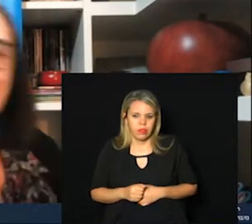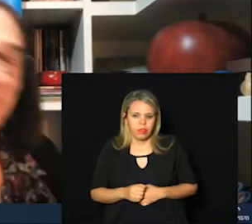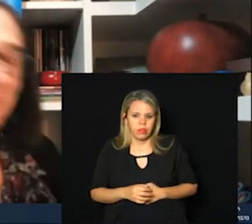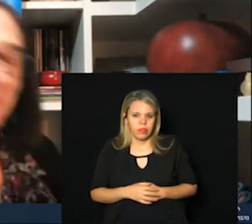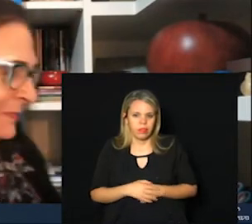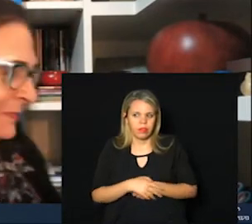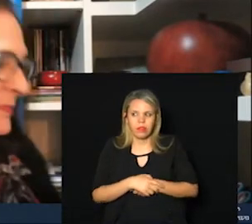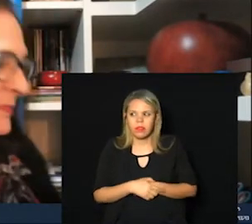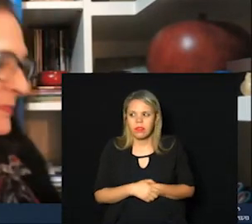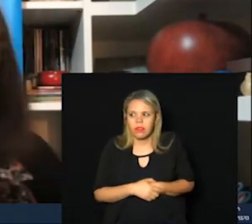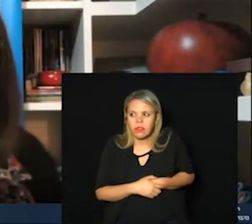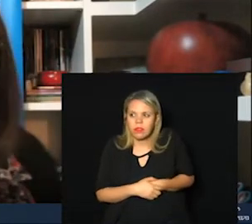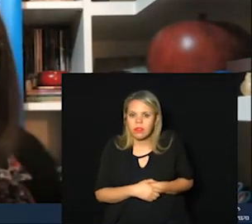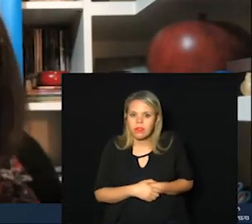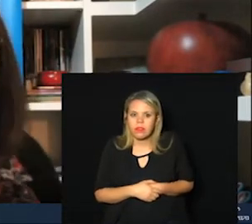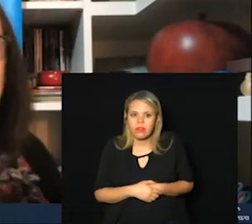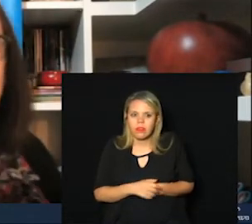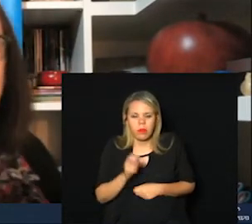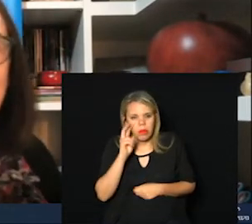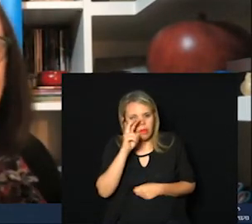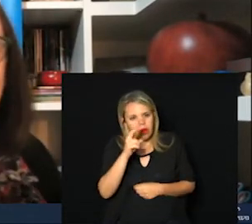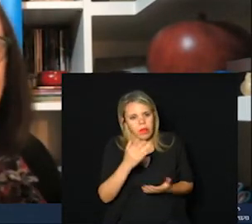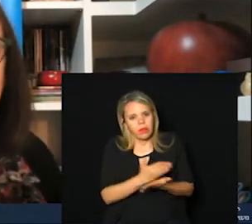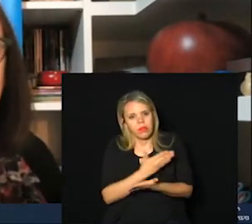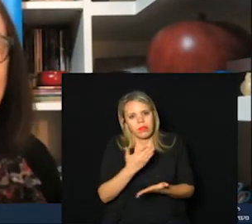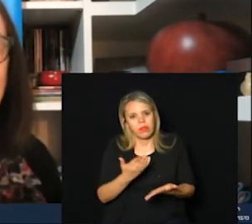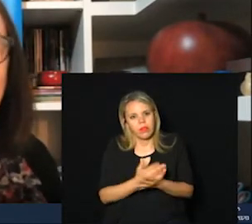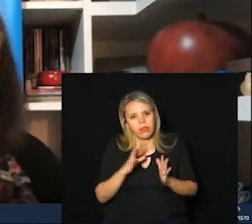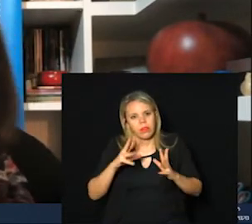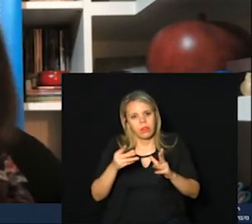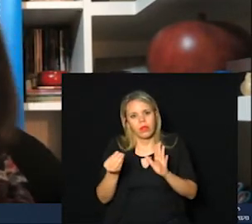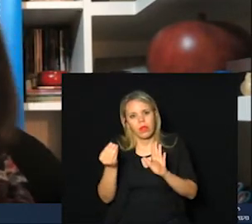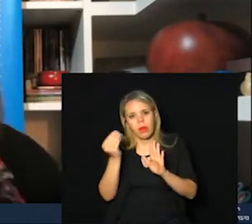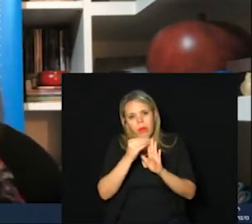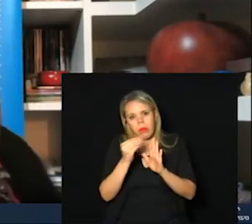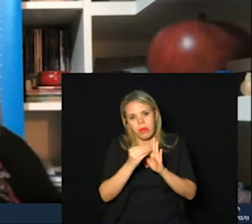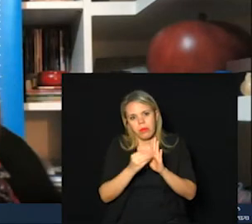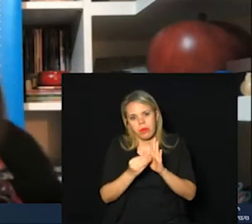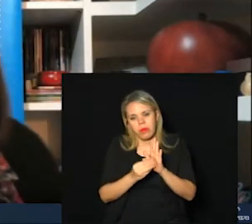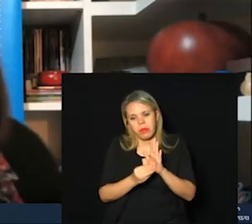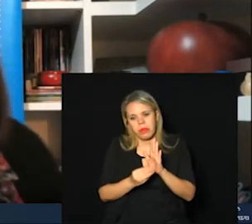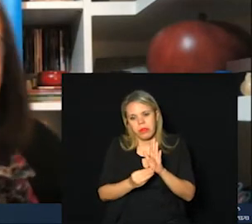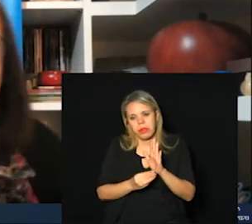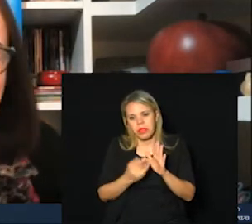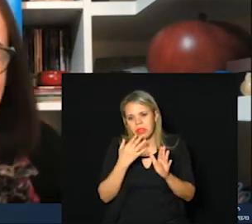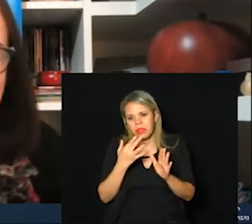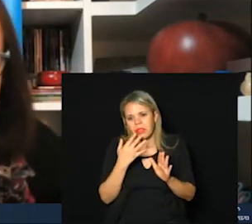Não sei se dá para ver, mas o meu livro tá todo marcadinho assim, ó.